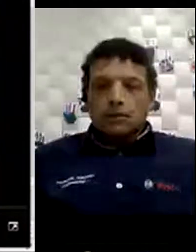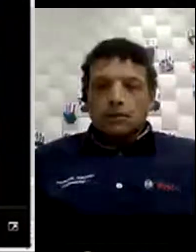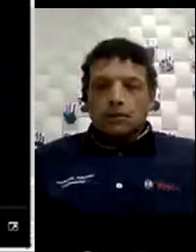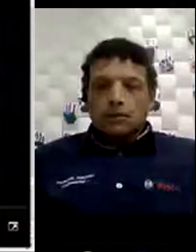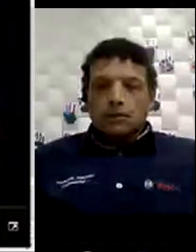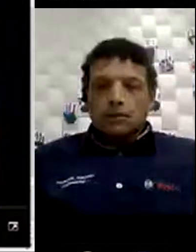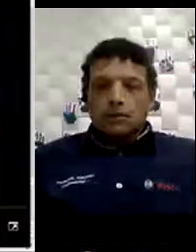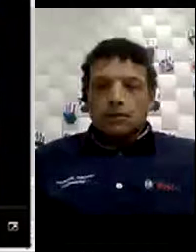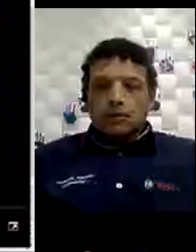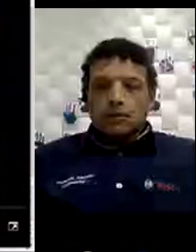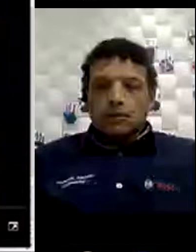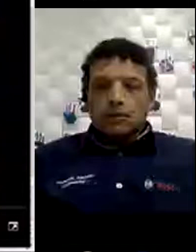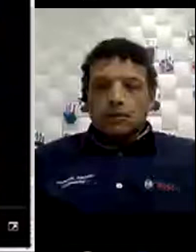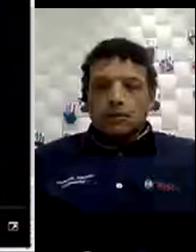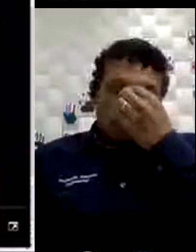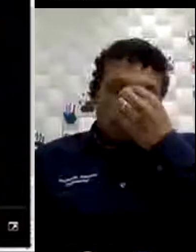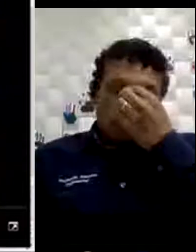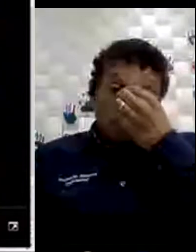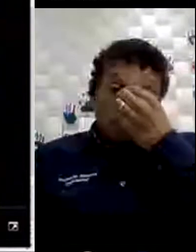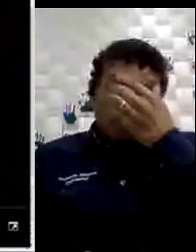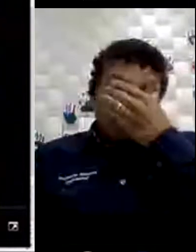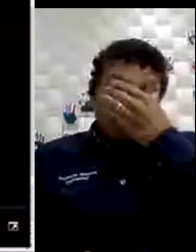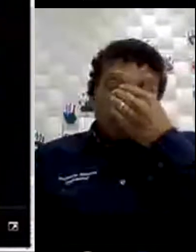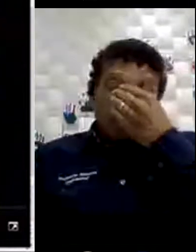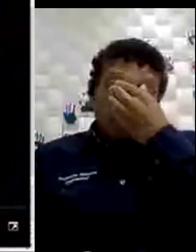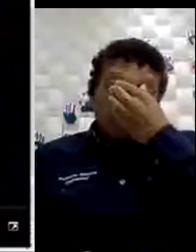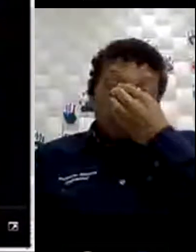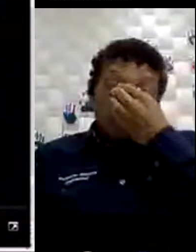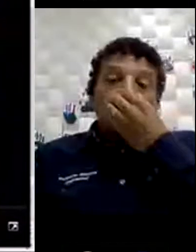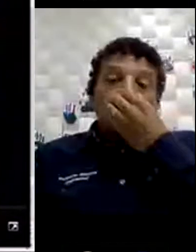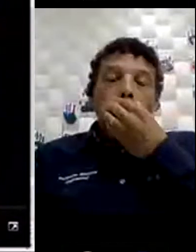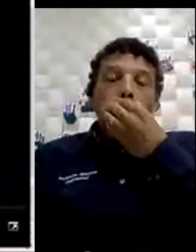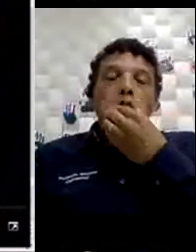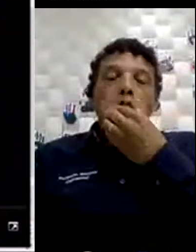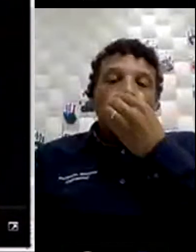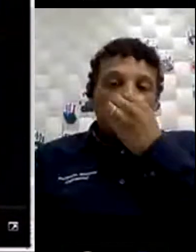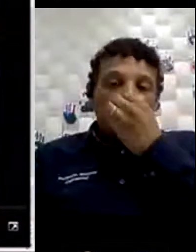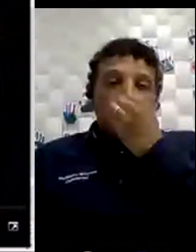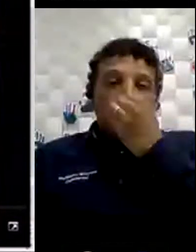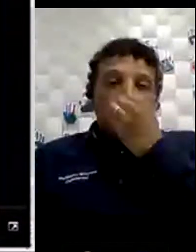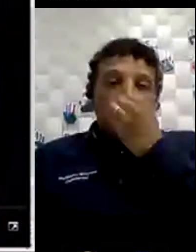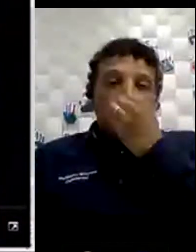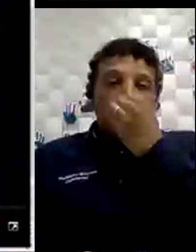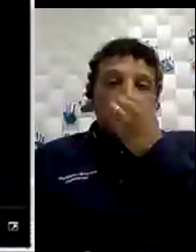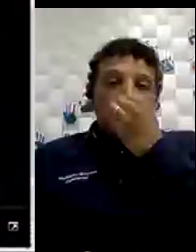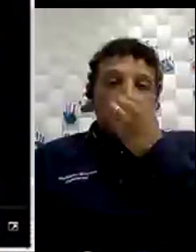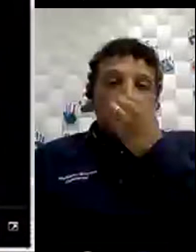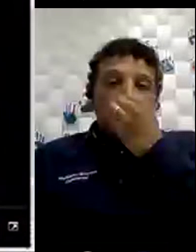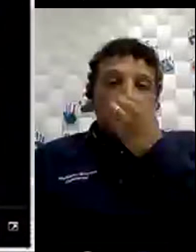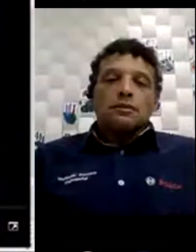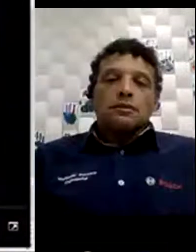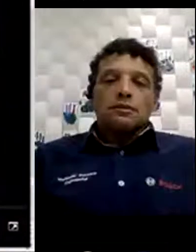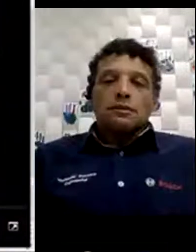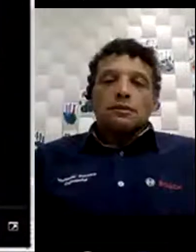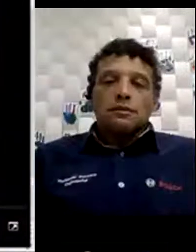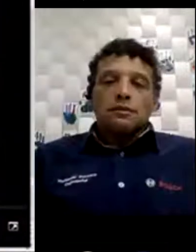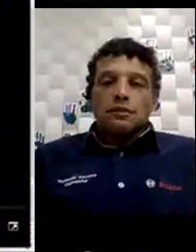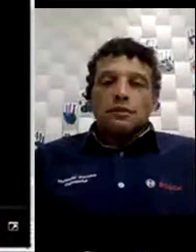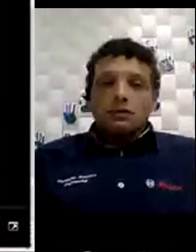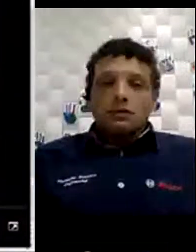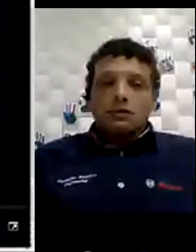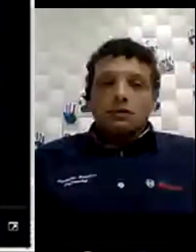tecnologia industrial, bens de consumo, energia e tecnologia predial. Na América Latina, atuamos em